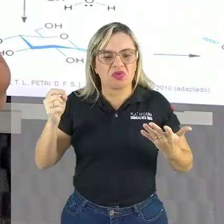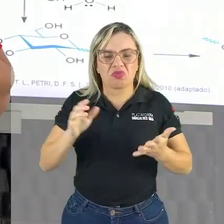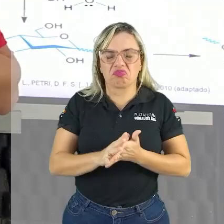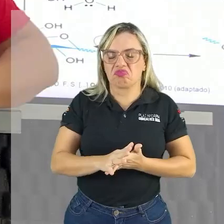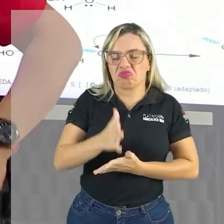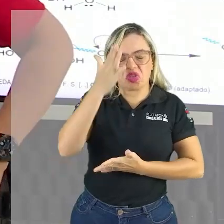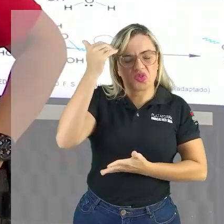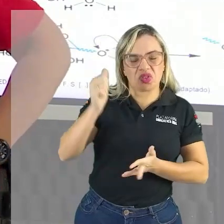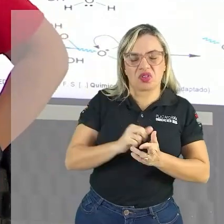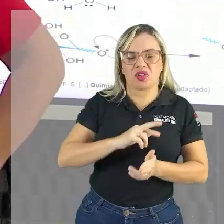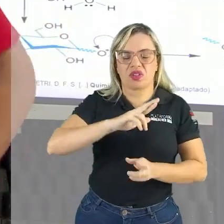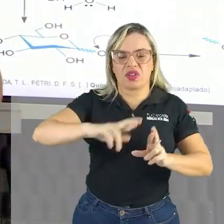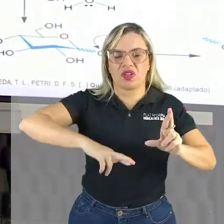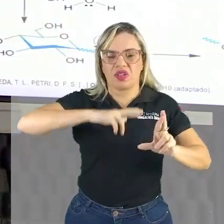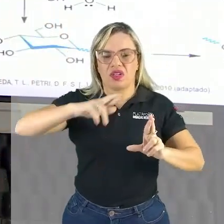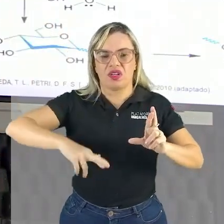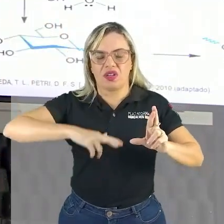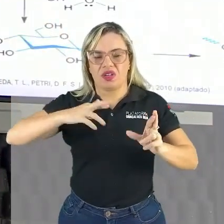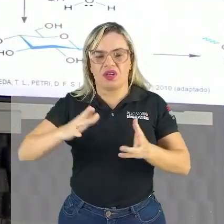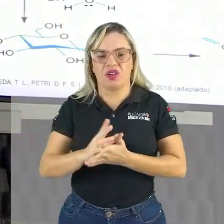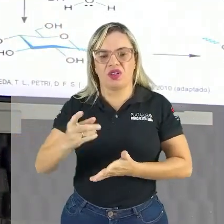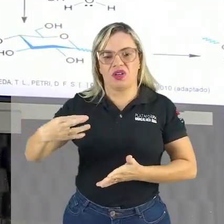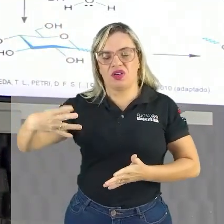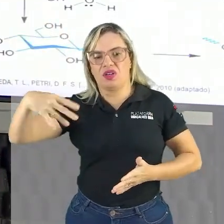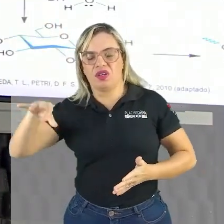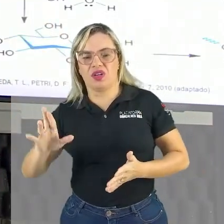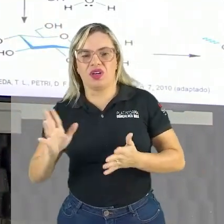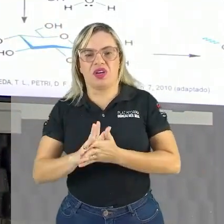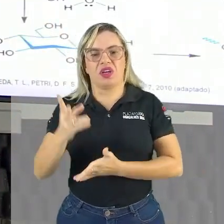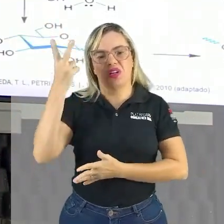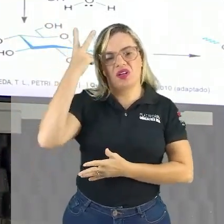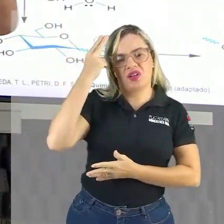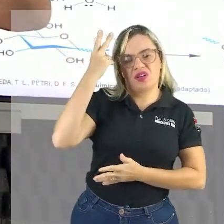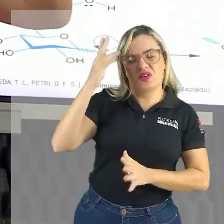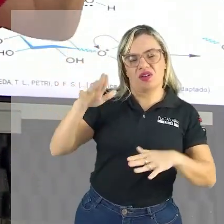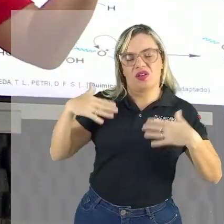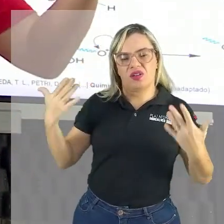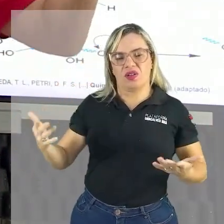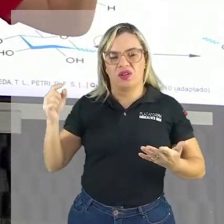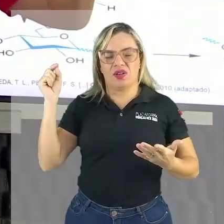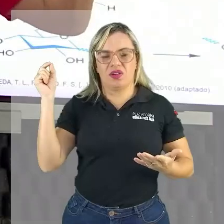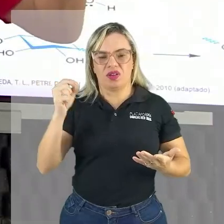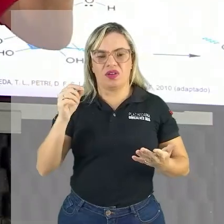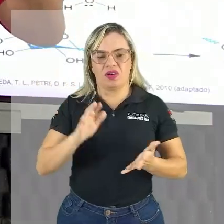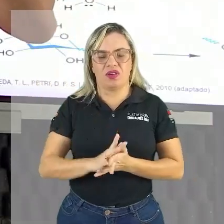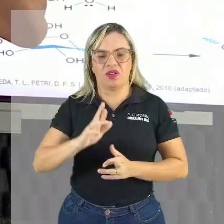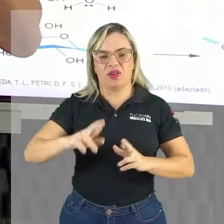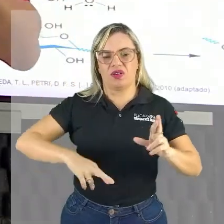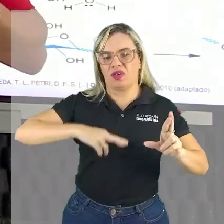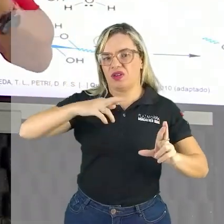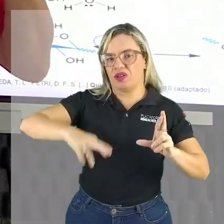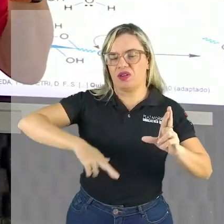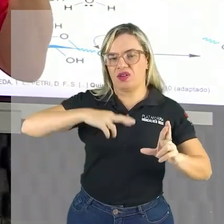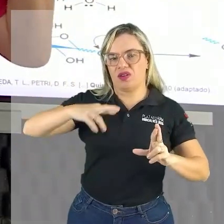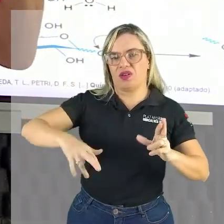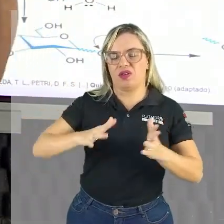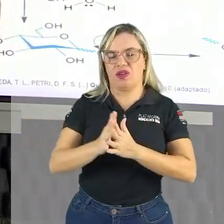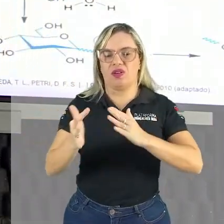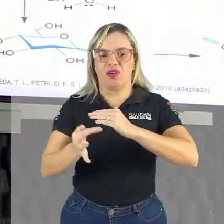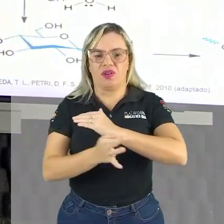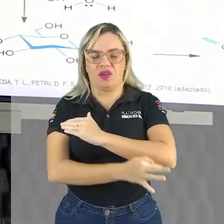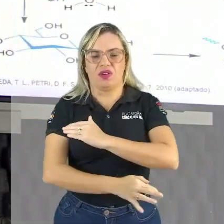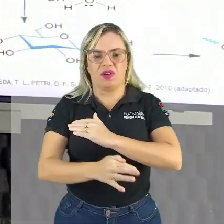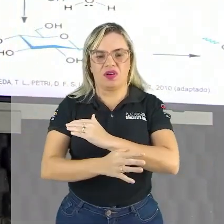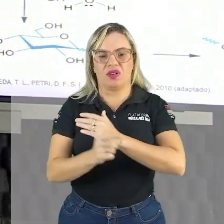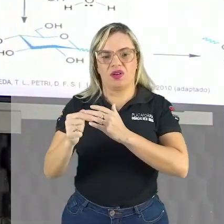reagente. É comum até a gente generalizar assim, sabia? Se o catalisador e o reagente estiver no mesmo estado físico, eu trago para uma